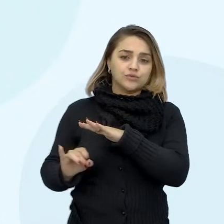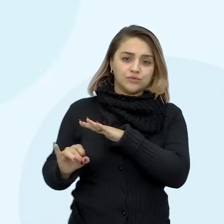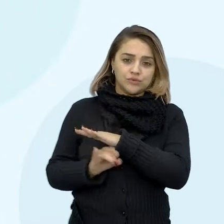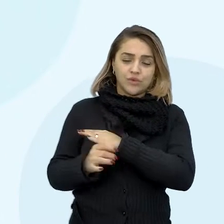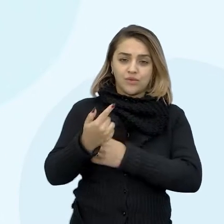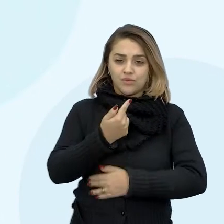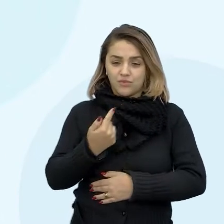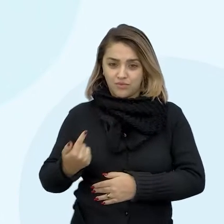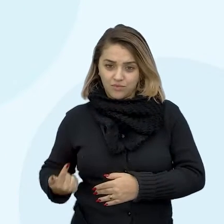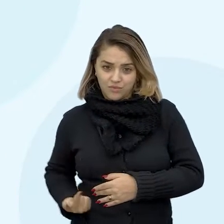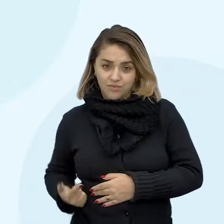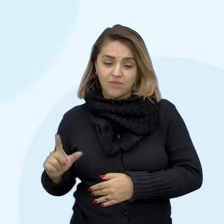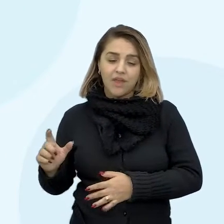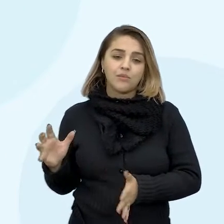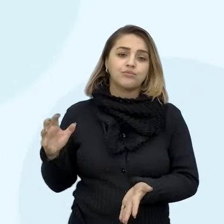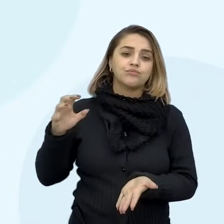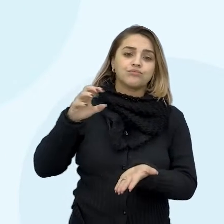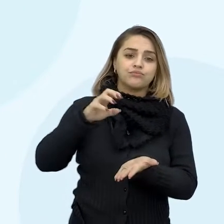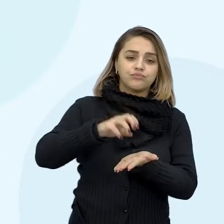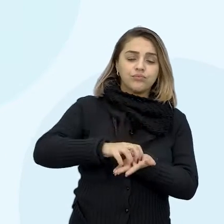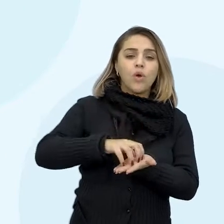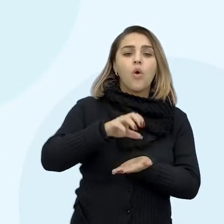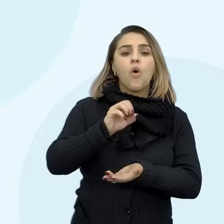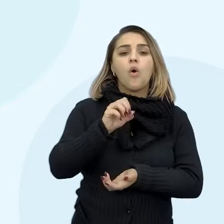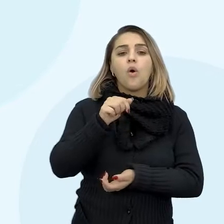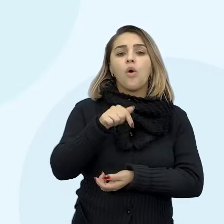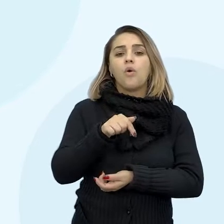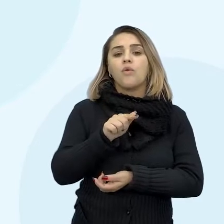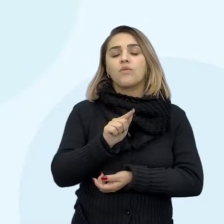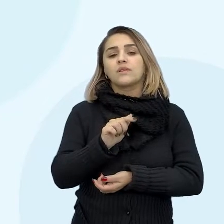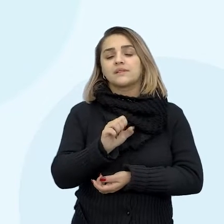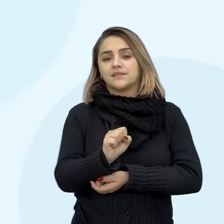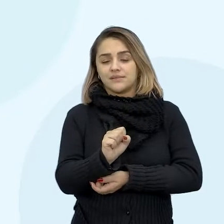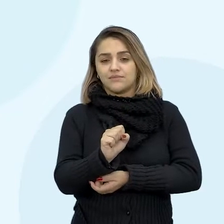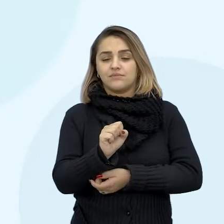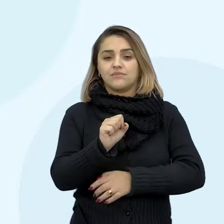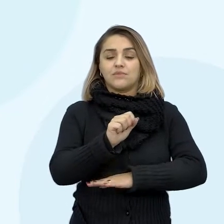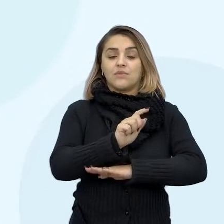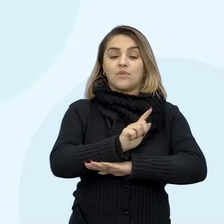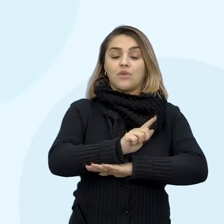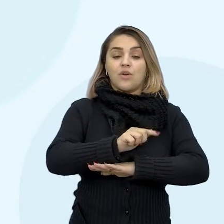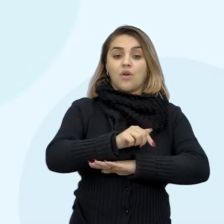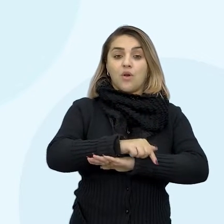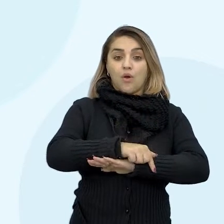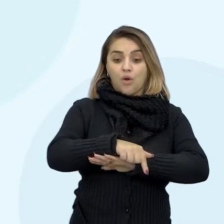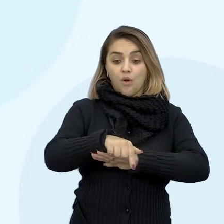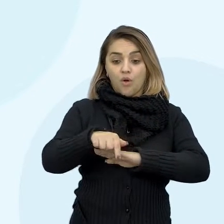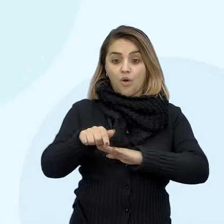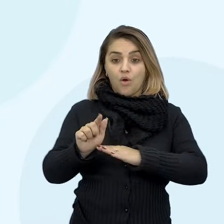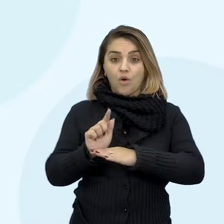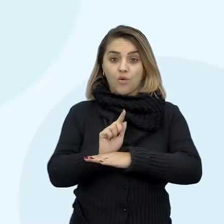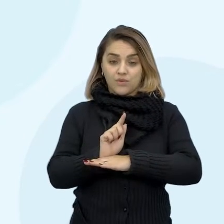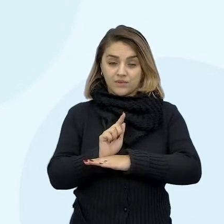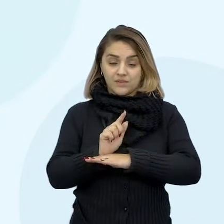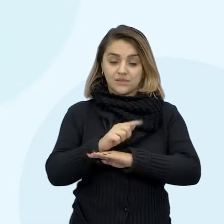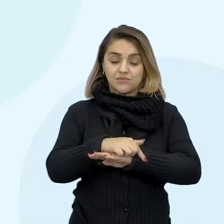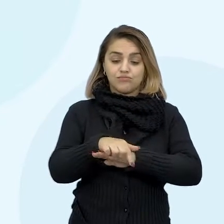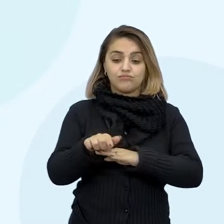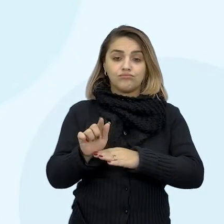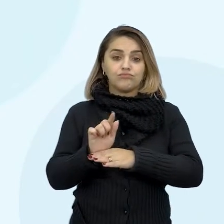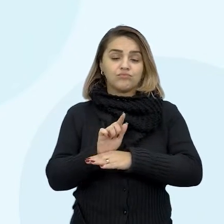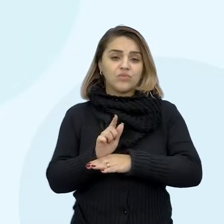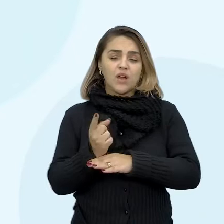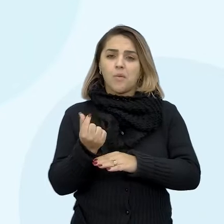chama de ONGs. A gente não pode esquecer também que as ONGs, elas não têm fins